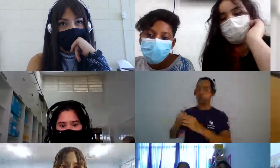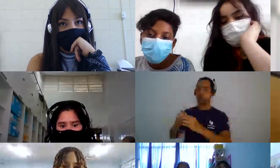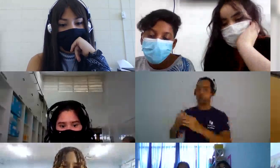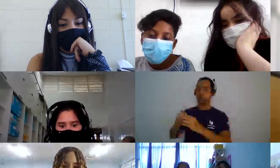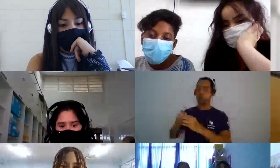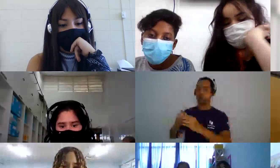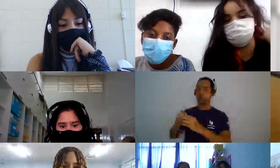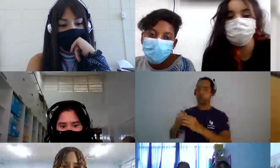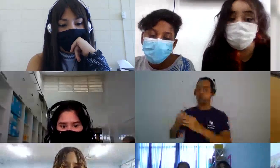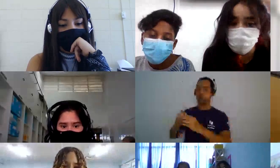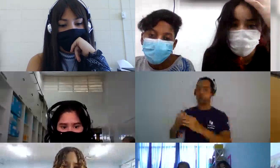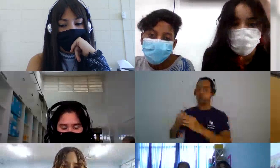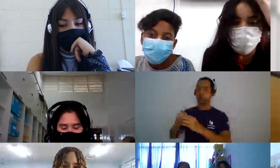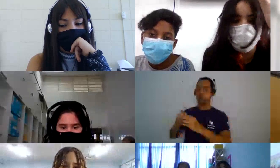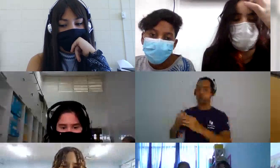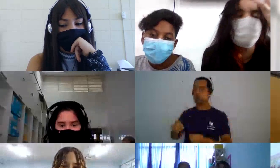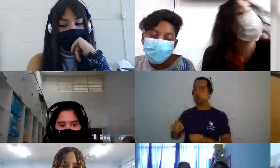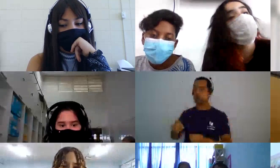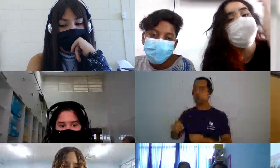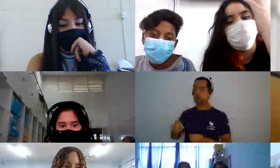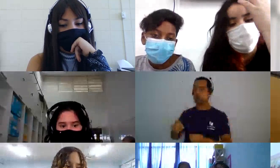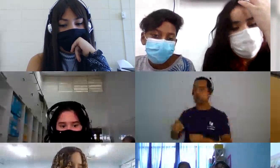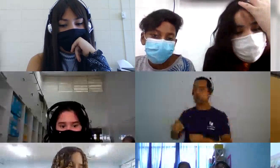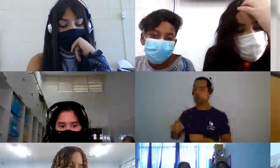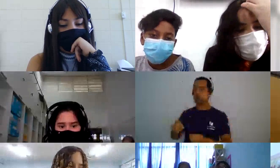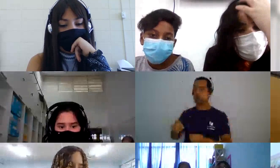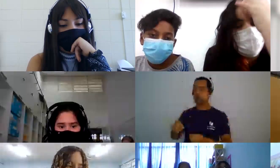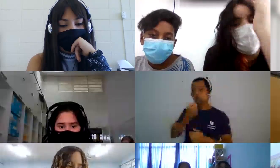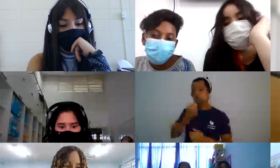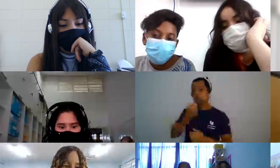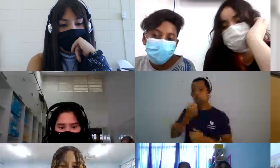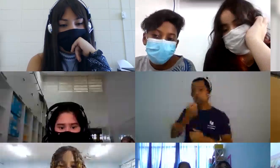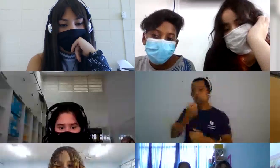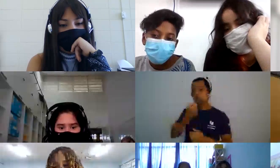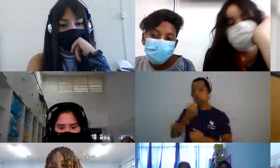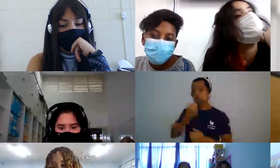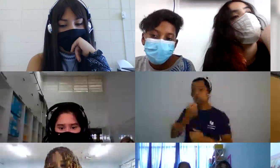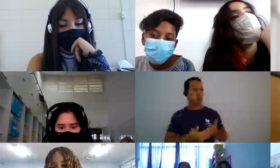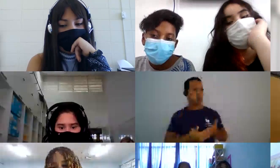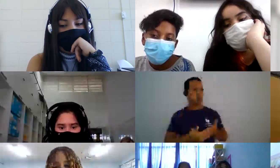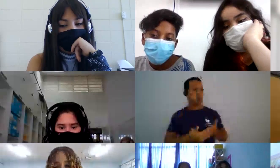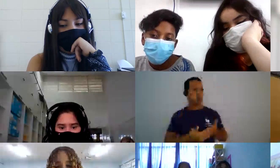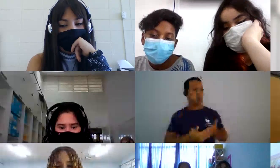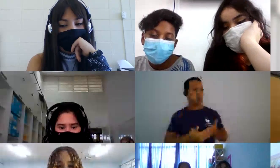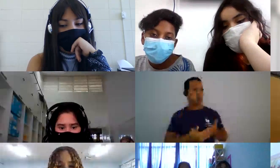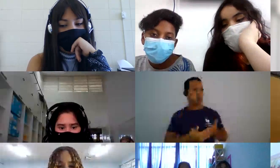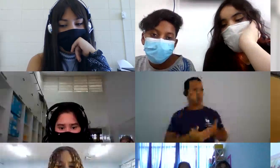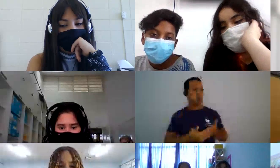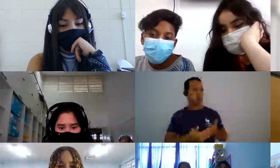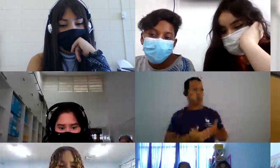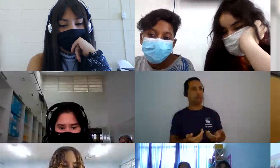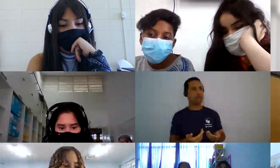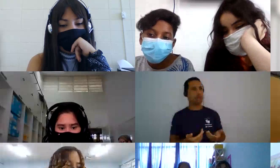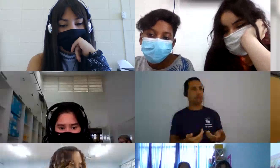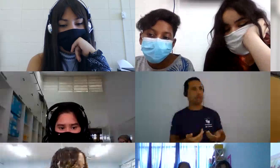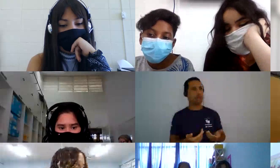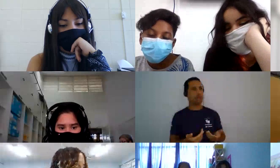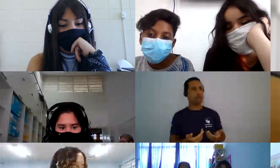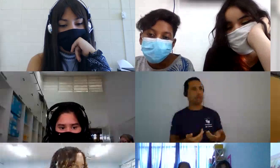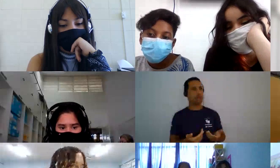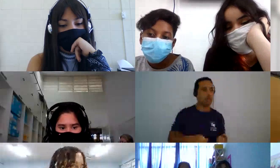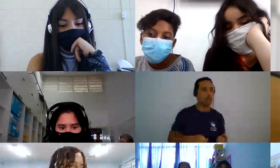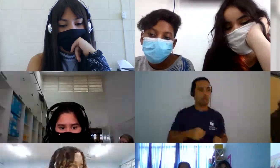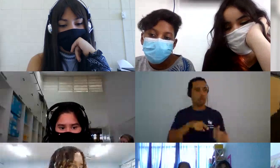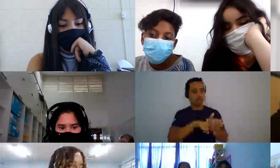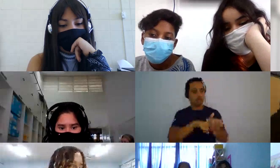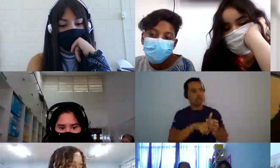colocar um implante... Ou se é melhor tomar uma pílula? Ah, se vira, Rayane, procura no Google. Não, não. Quem orienta